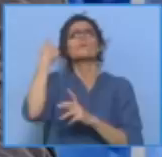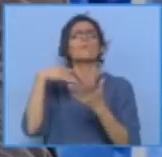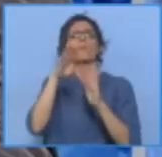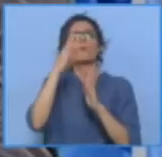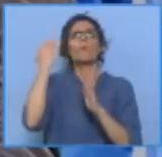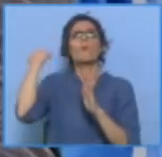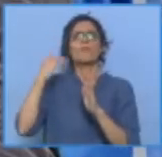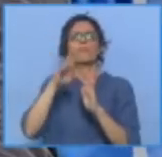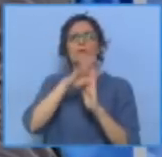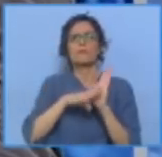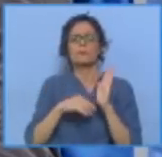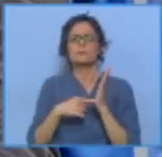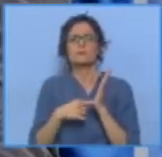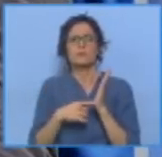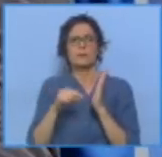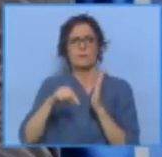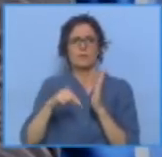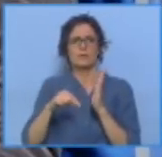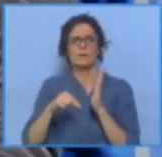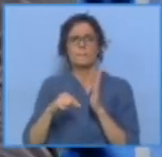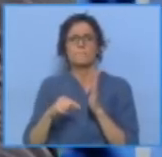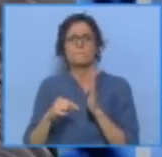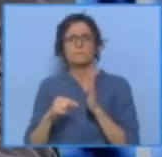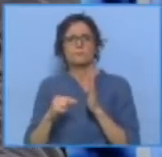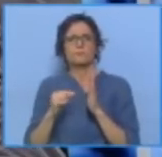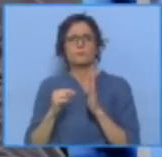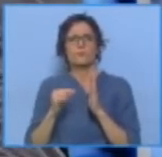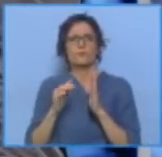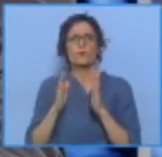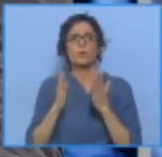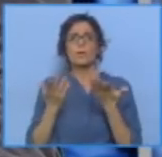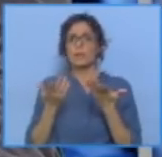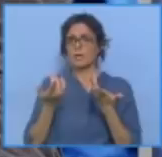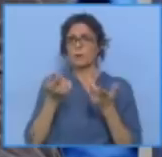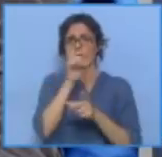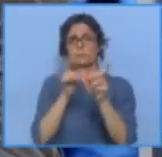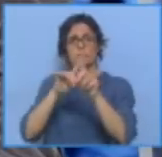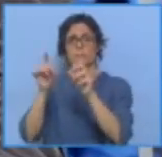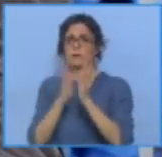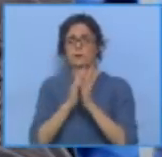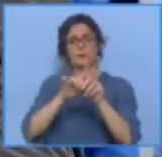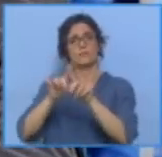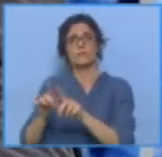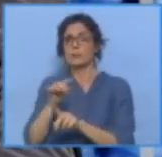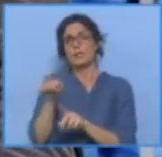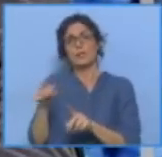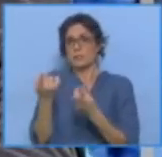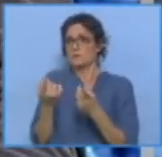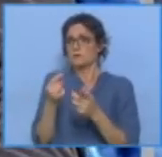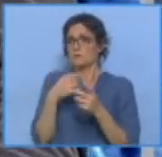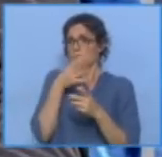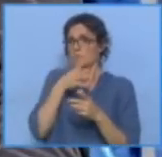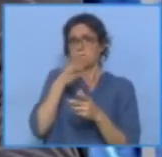com o Sheikh Munir e com um rabino, não é? Eles diziam coisas maravilhosas de Jesus, quer dizer, não diziam mal de